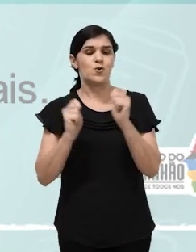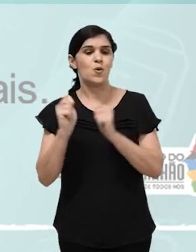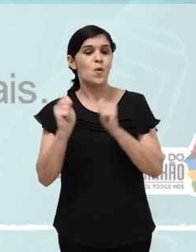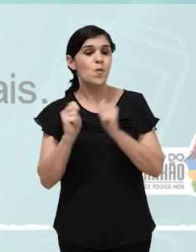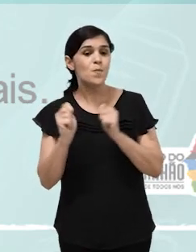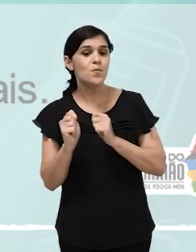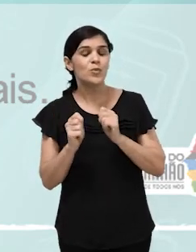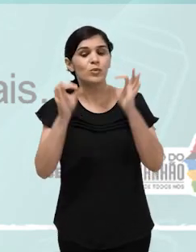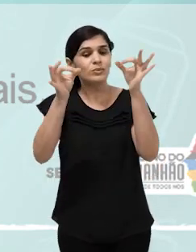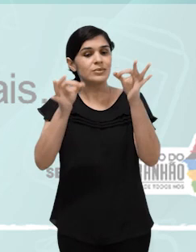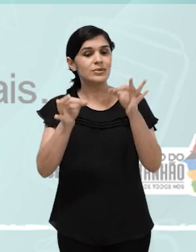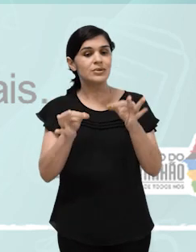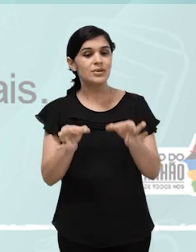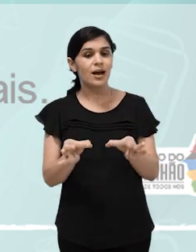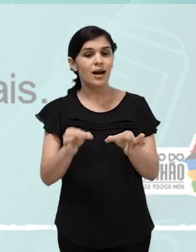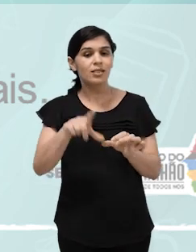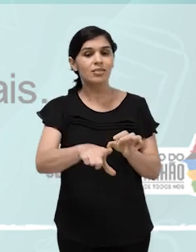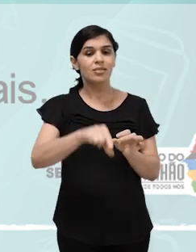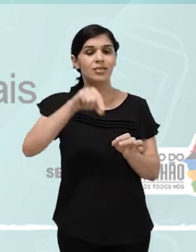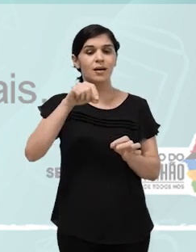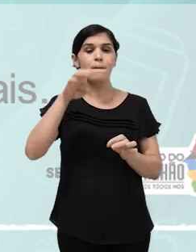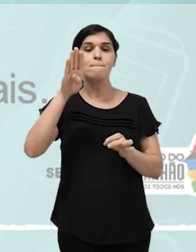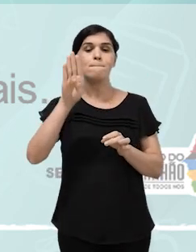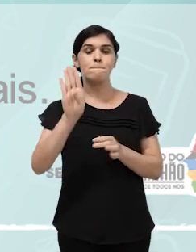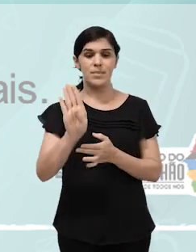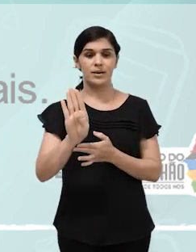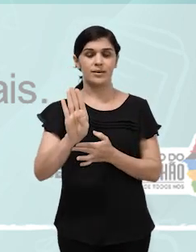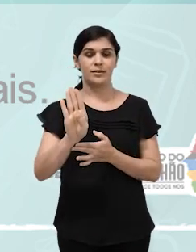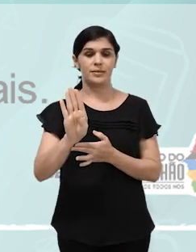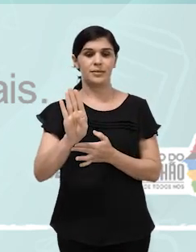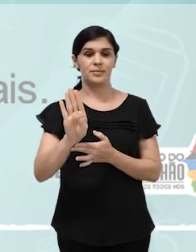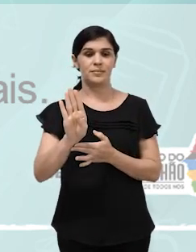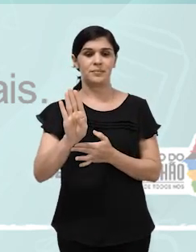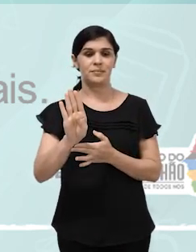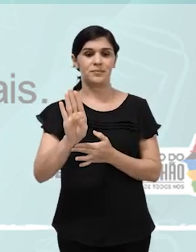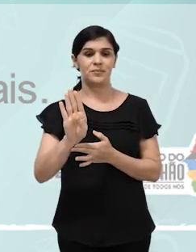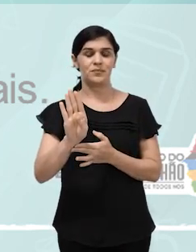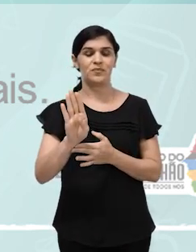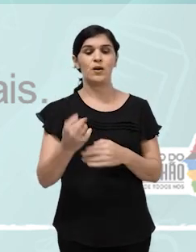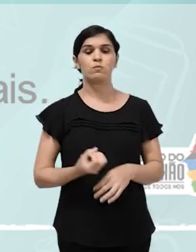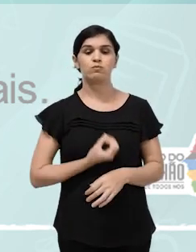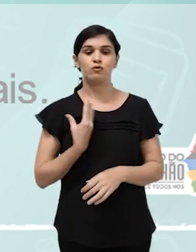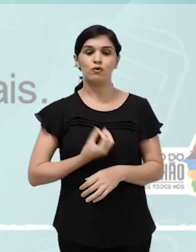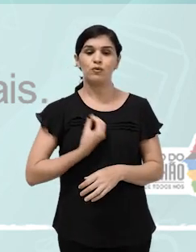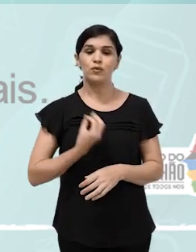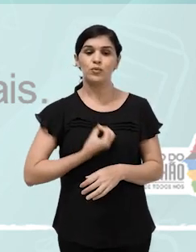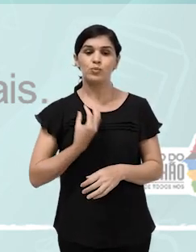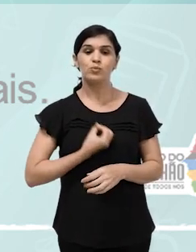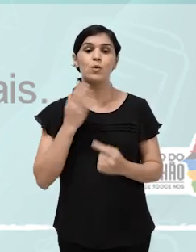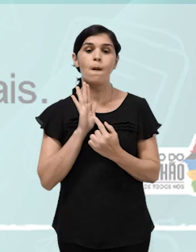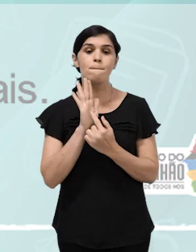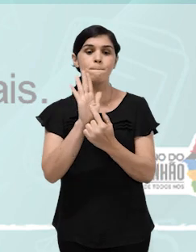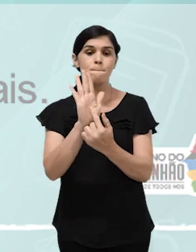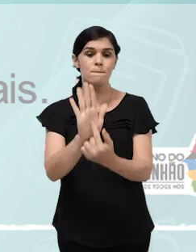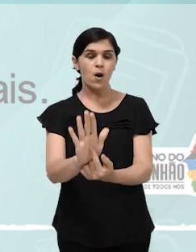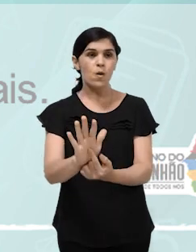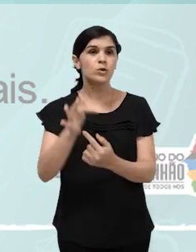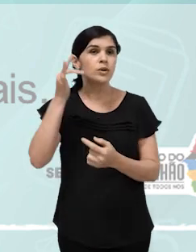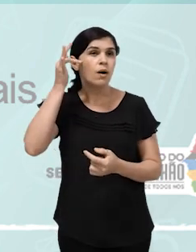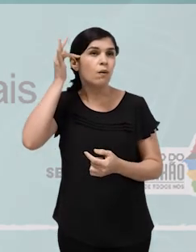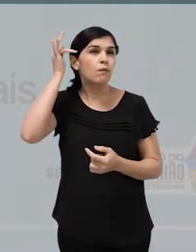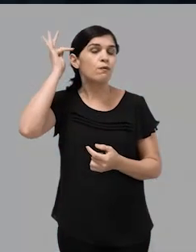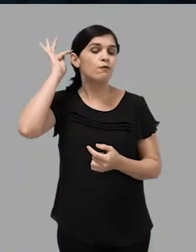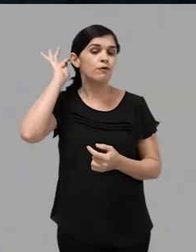letra B. O trovadorismo corresponde ao feudalismo. Então, toda vez que você pensar em relação